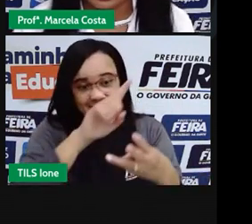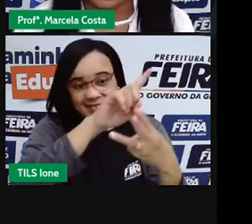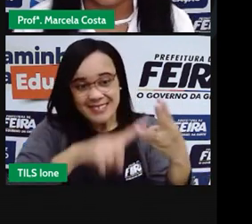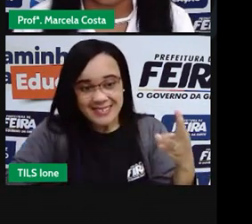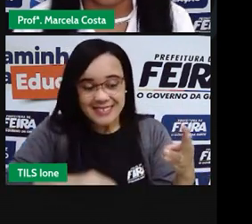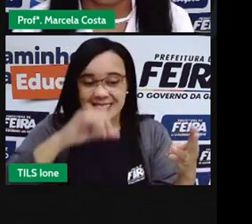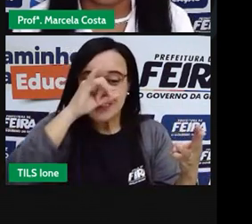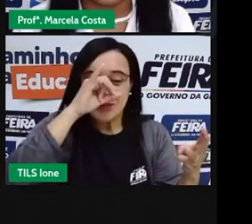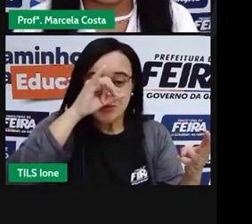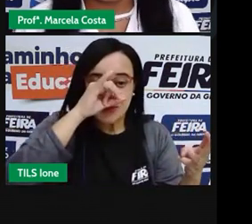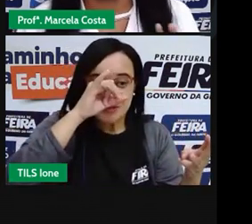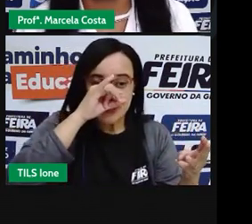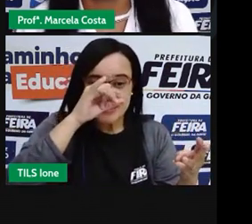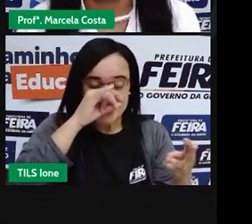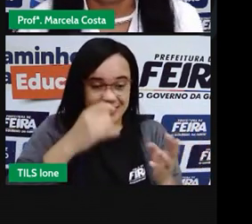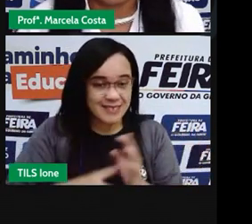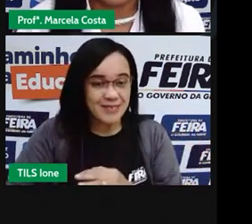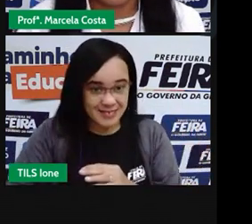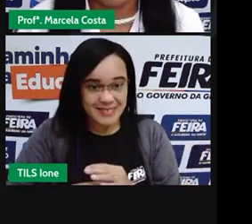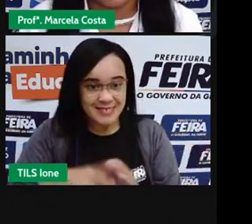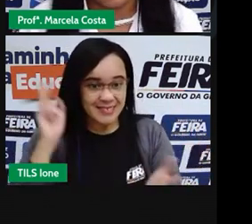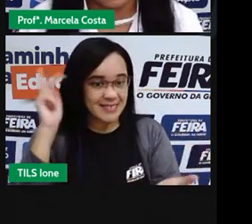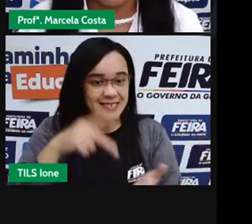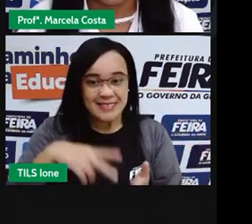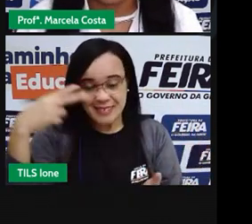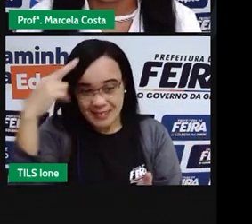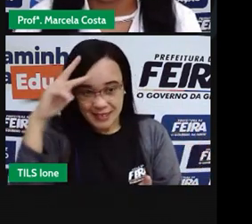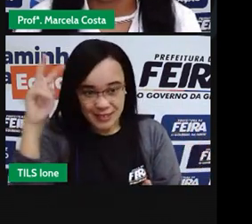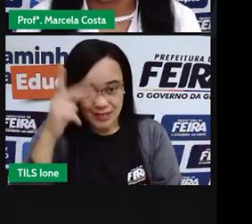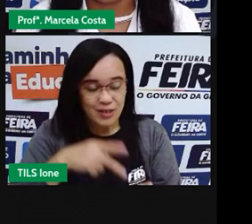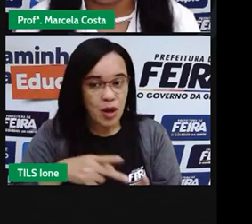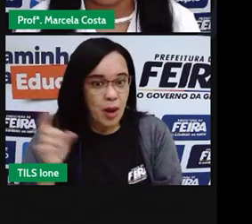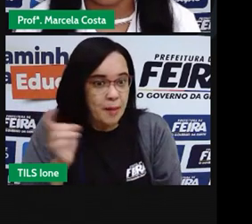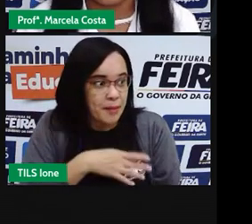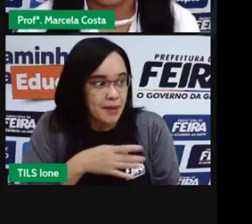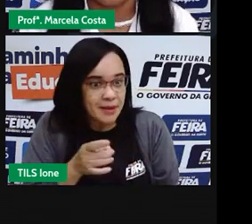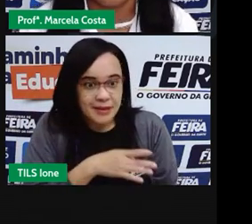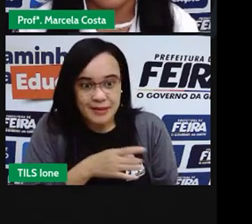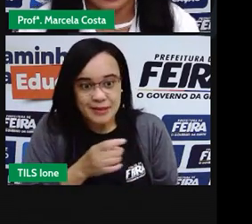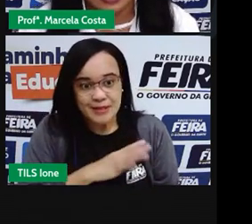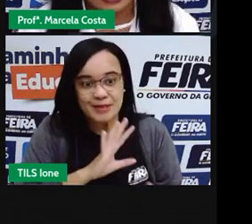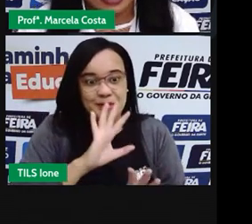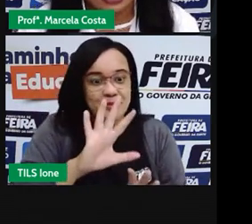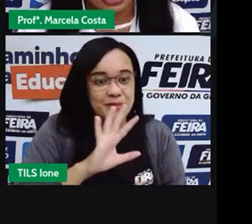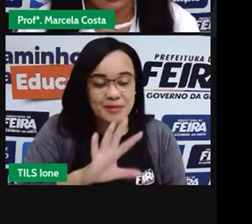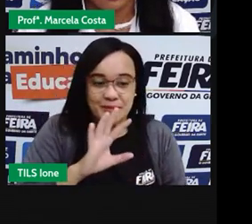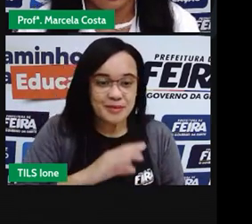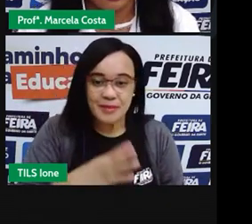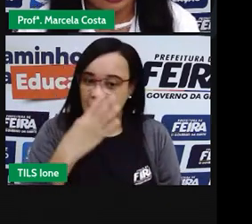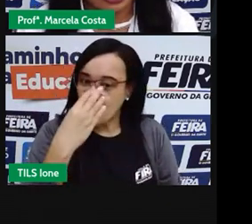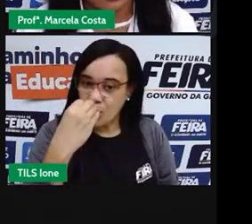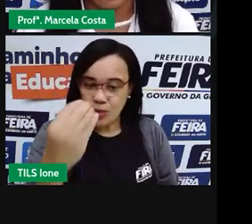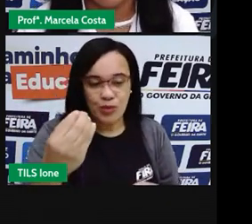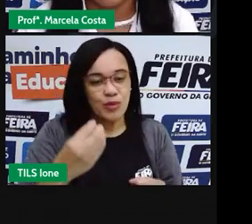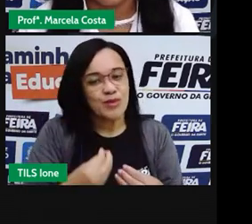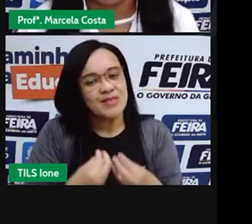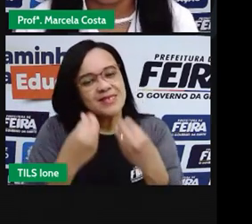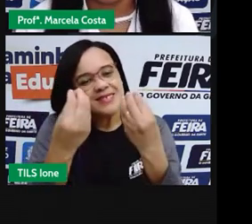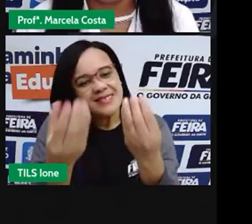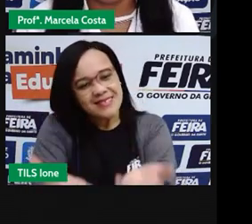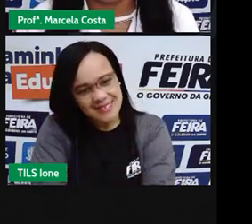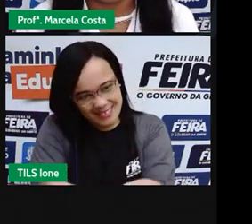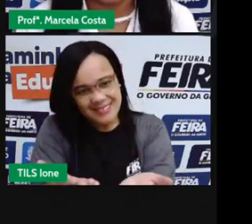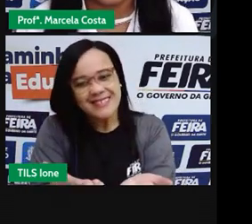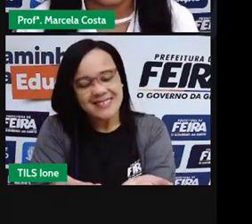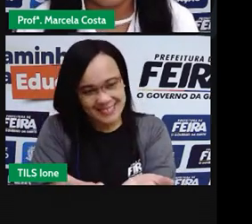história original tinham medo dele, ali eles já ficam mais próximos. O lobo, inclusive, oferece ali já no finalzinho do vídeo,